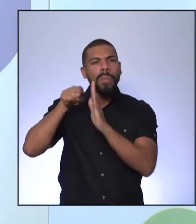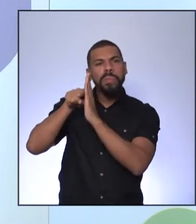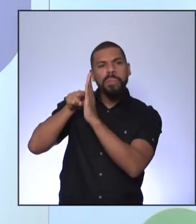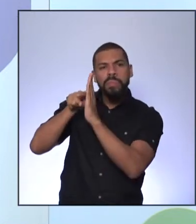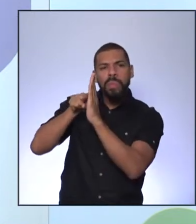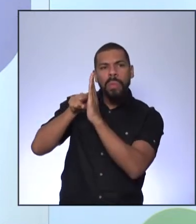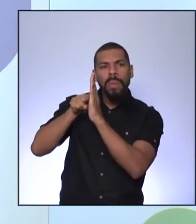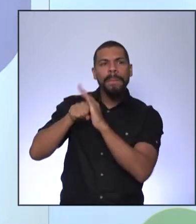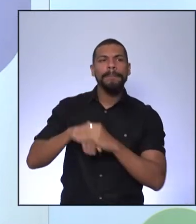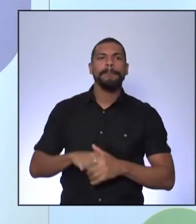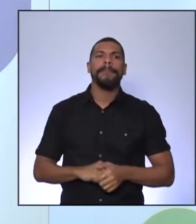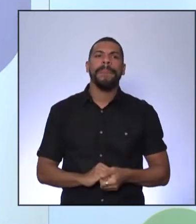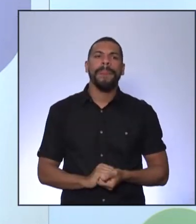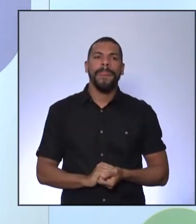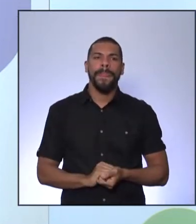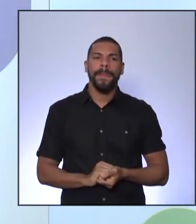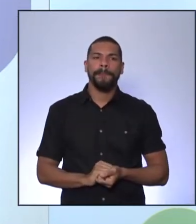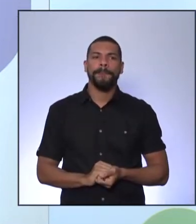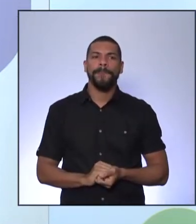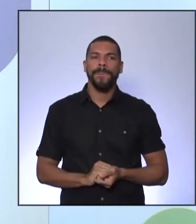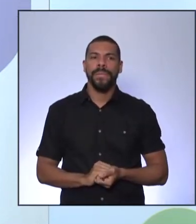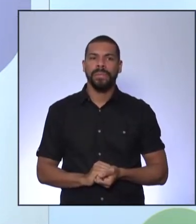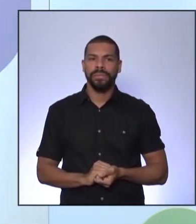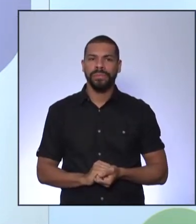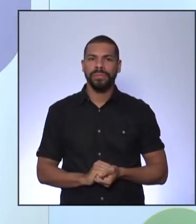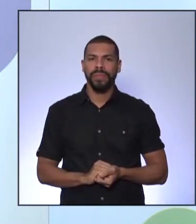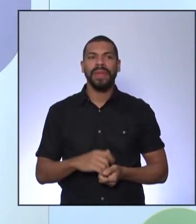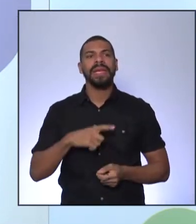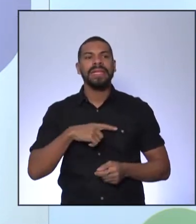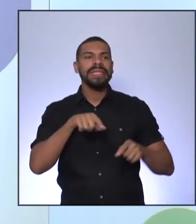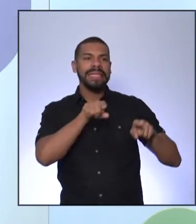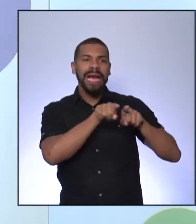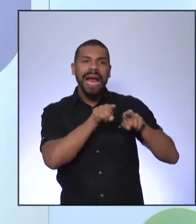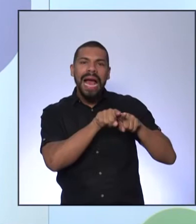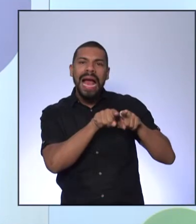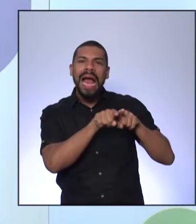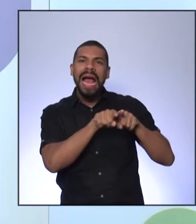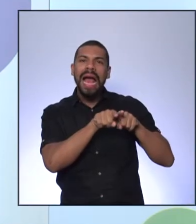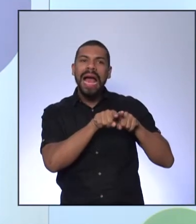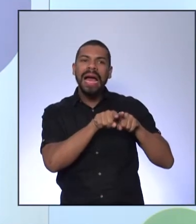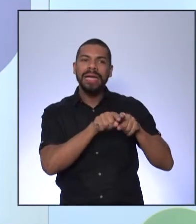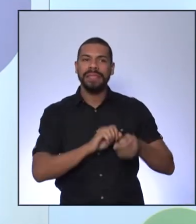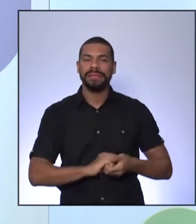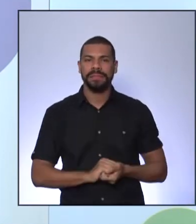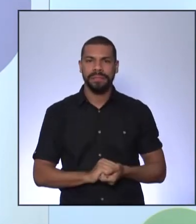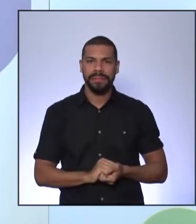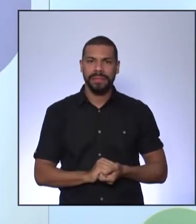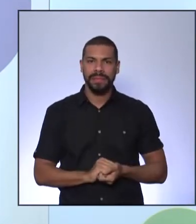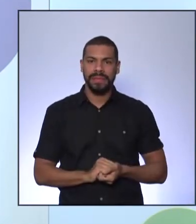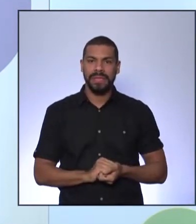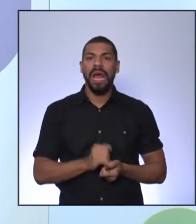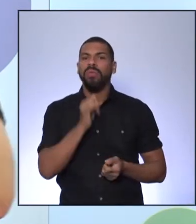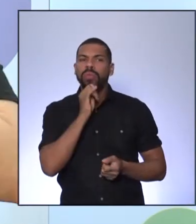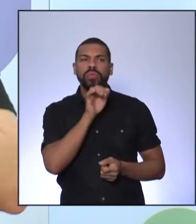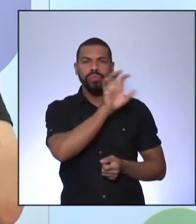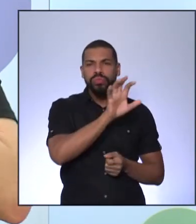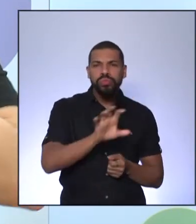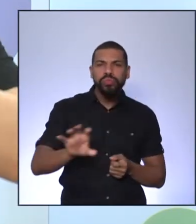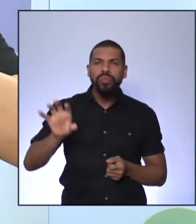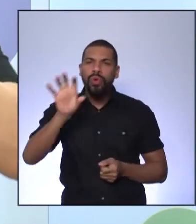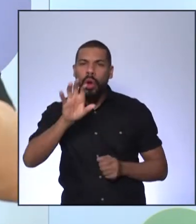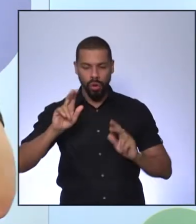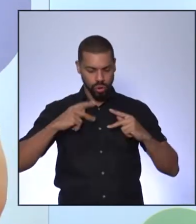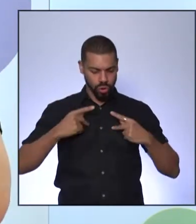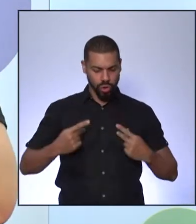ensino médio, os itinerários formativos, a questão das próprias áreas de conhecimento, de